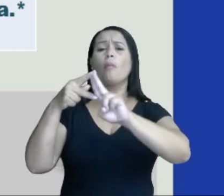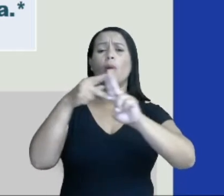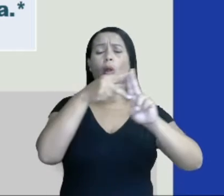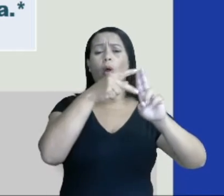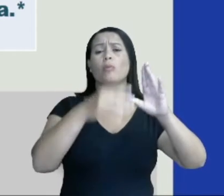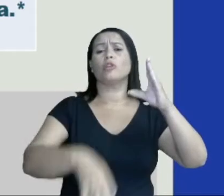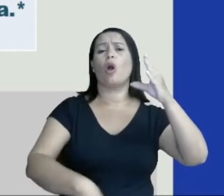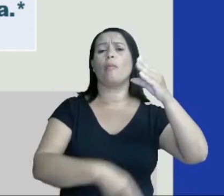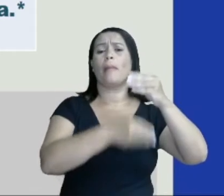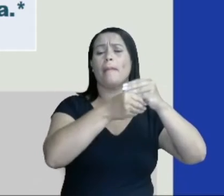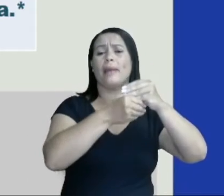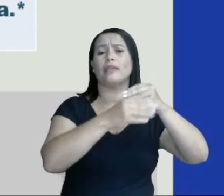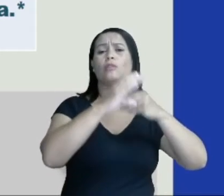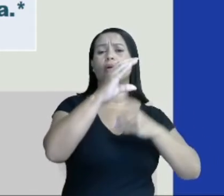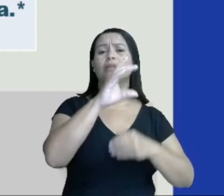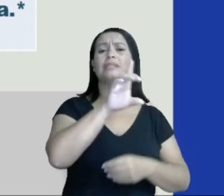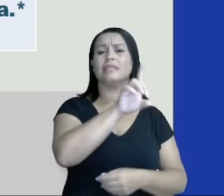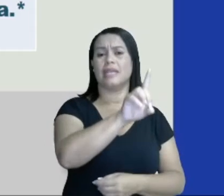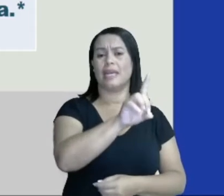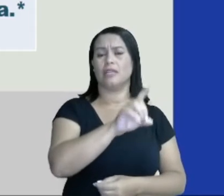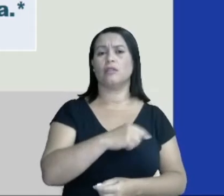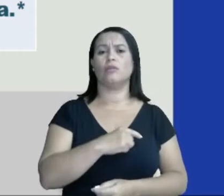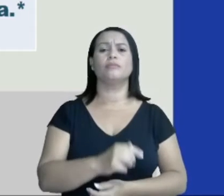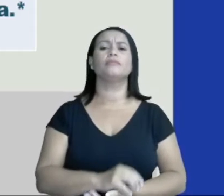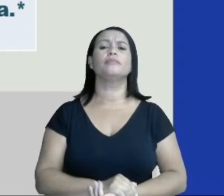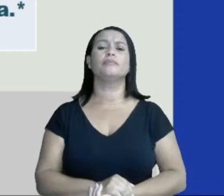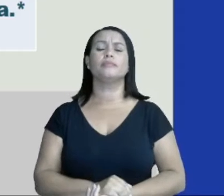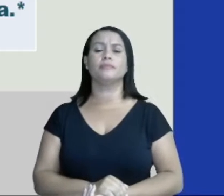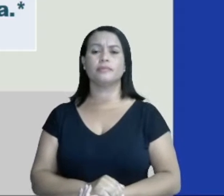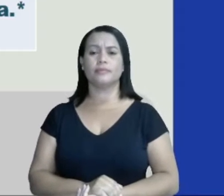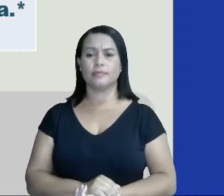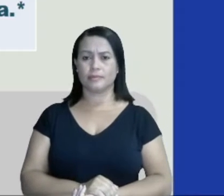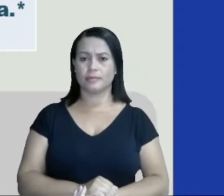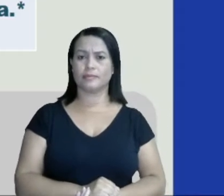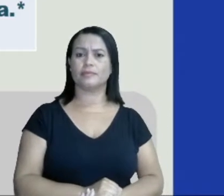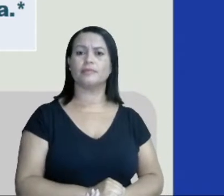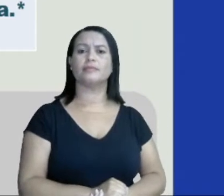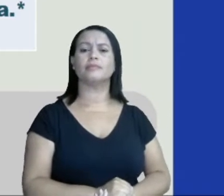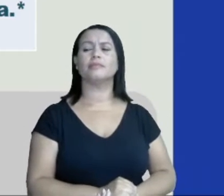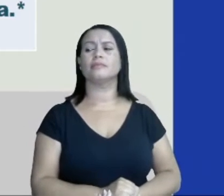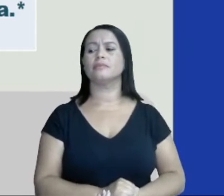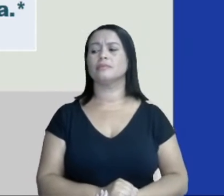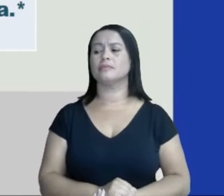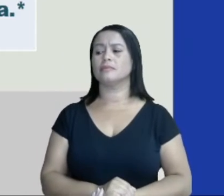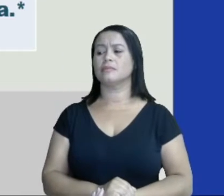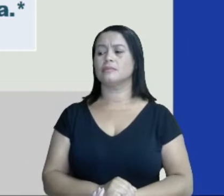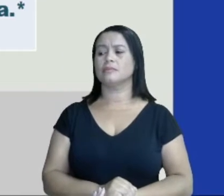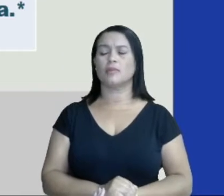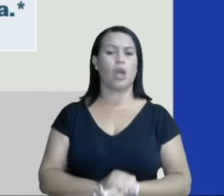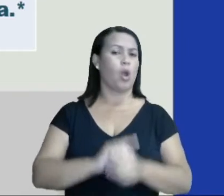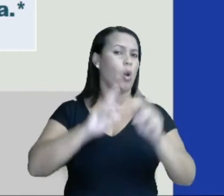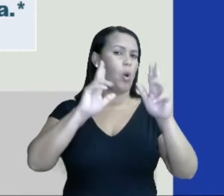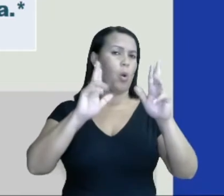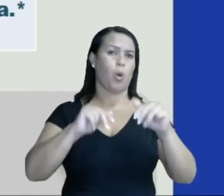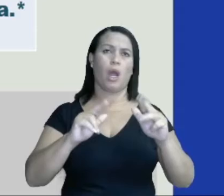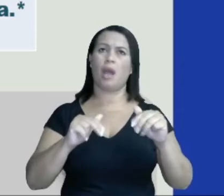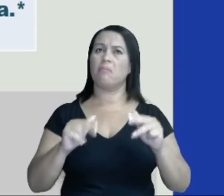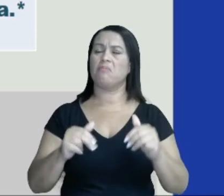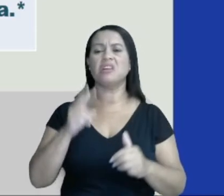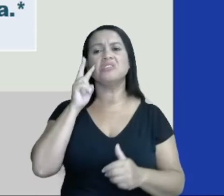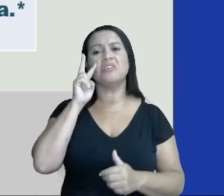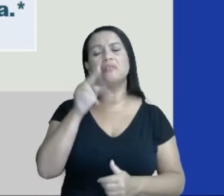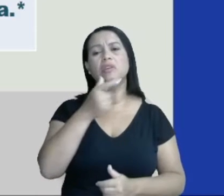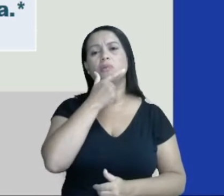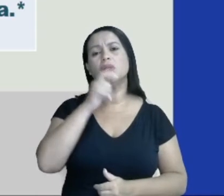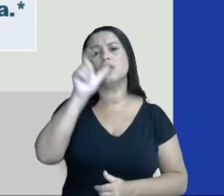direto, que eu vou trocar na próxima frase, ó. Nunca mais lo vi tocando a guitarra. Nunca mais vi